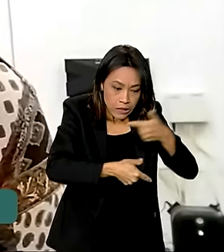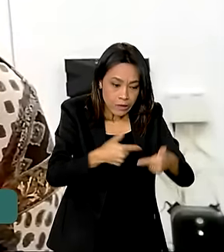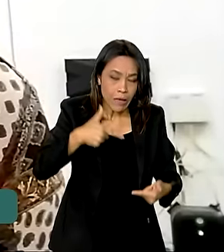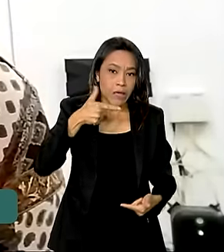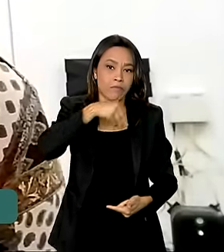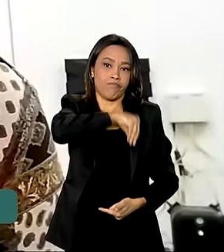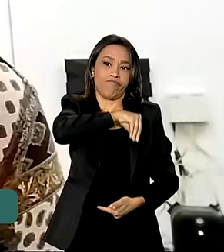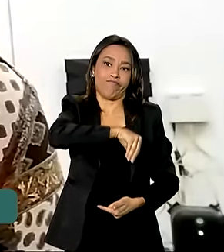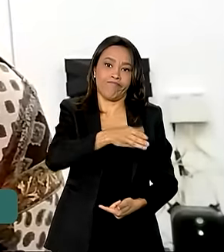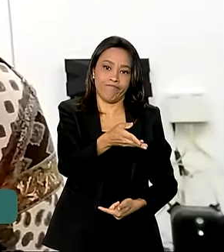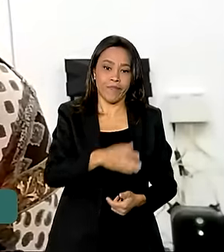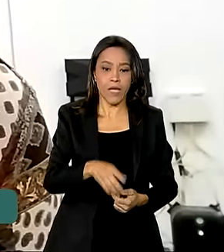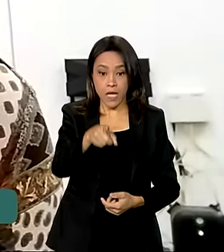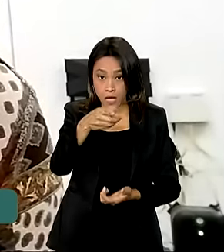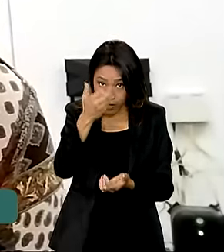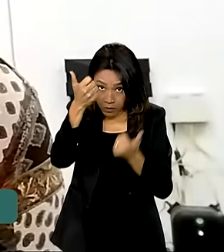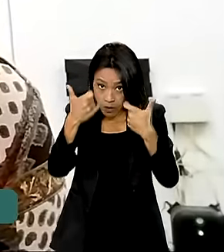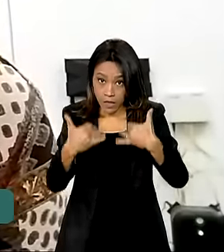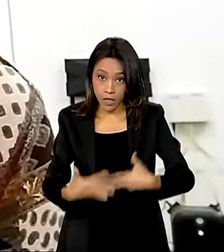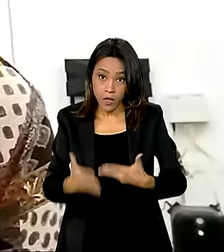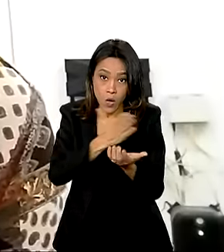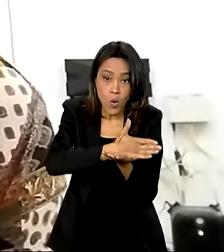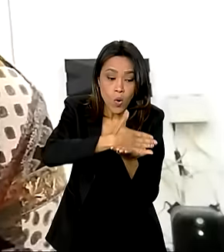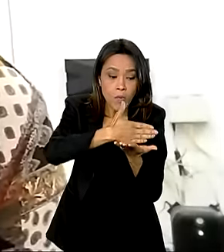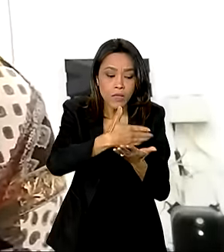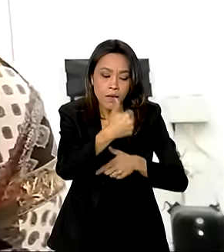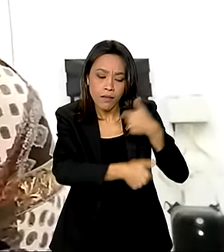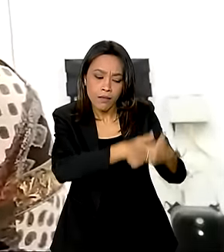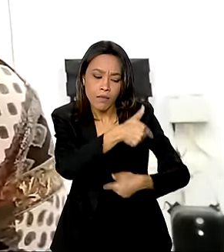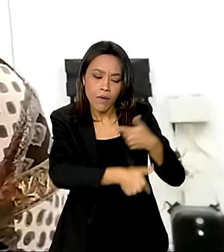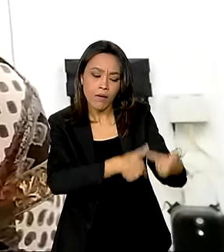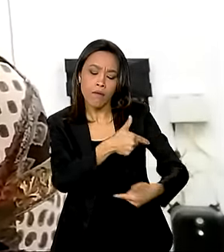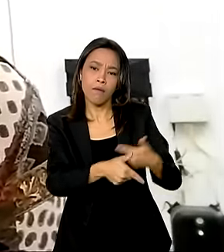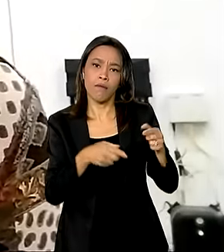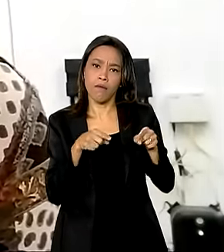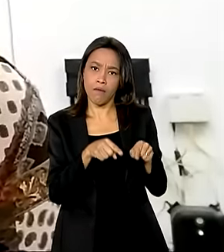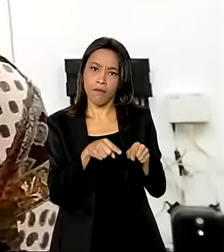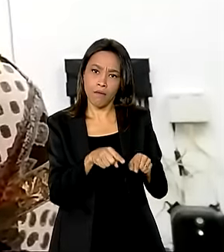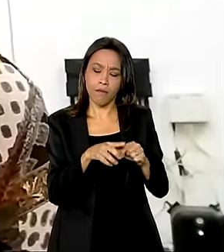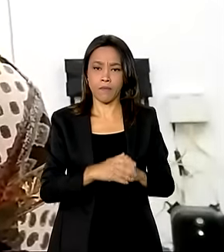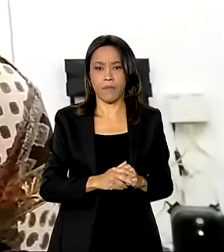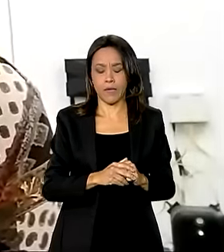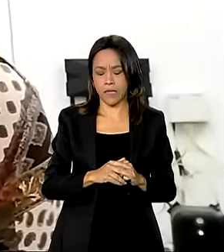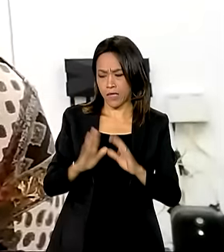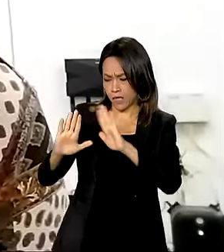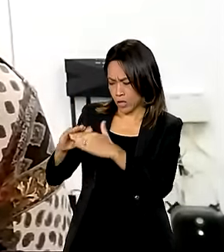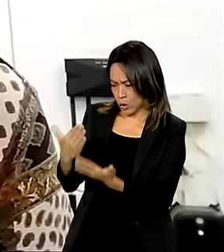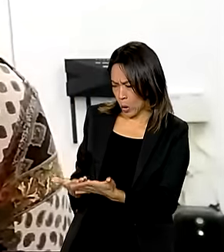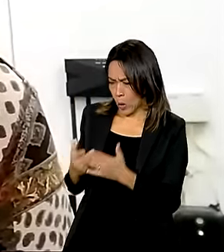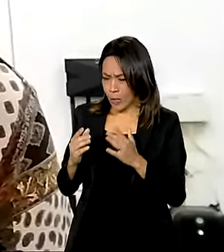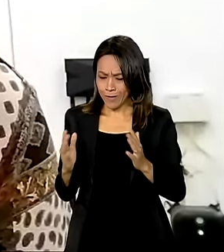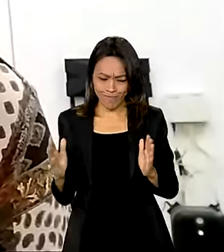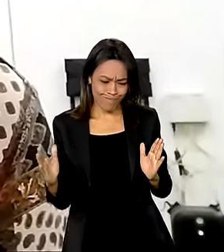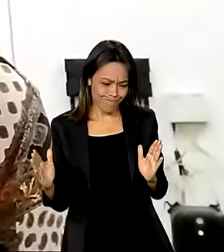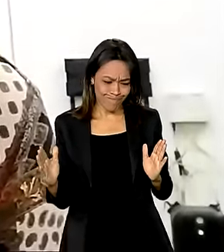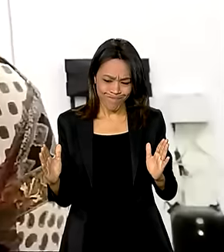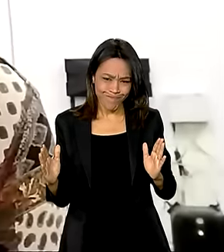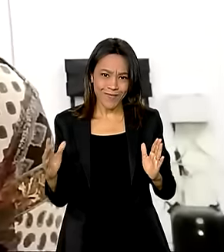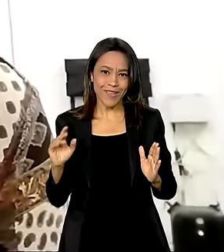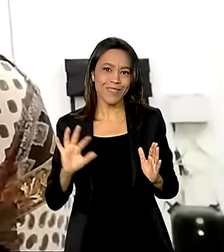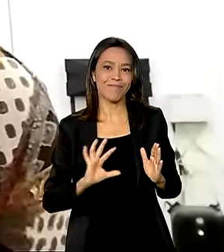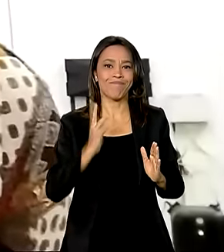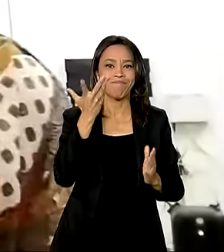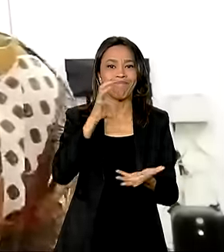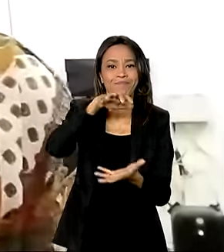Comecei a trabalhar e nesse ente do trabalho e a escola veio o casamento.